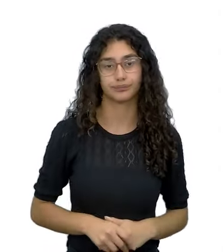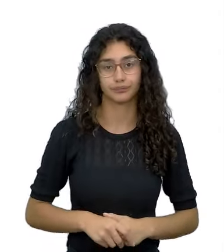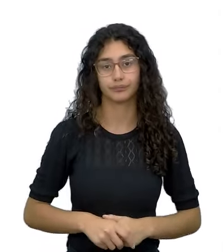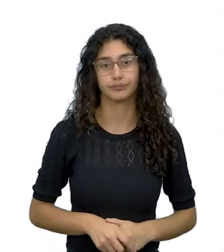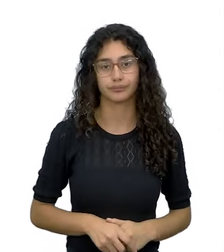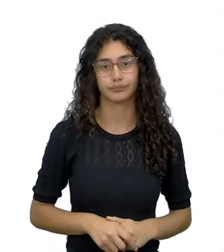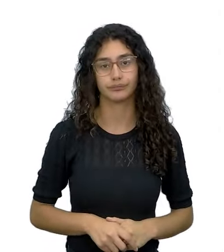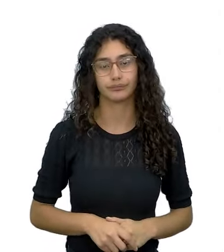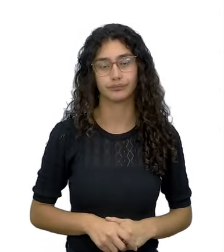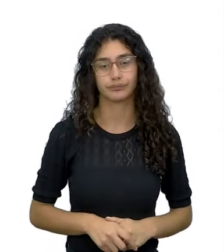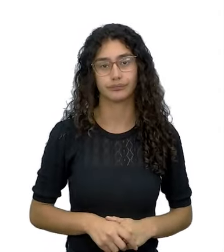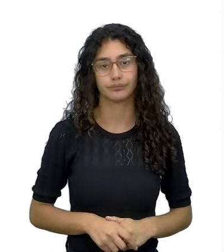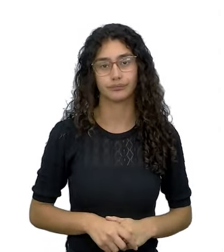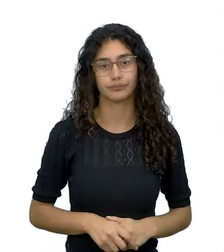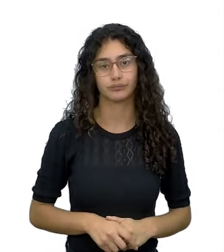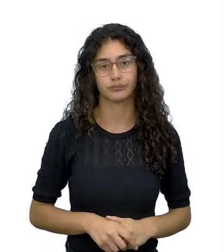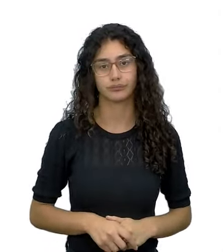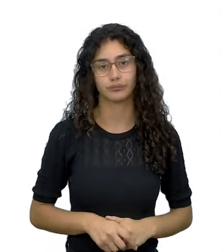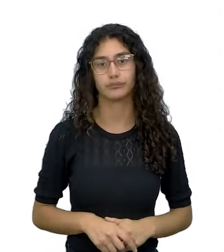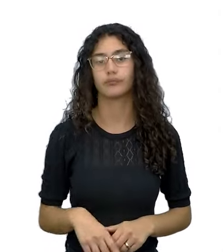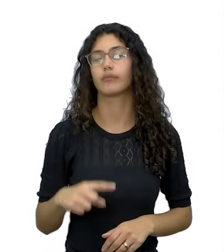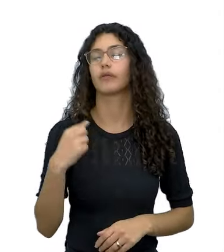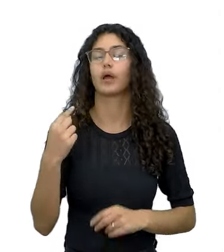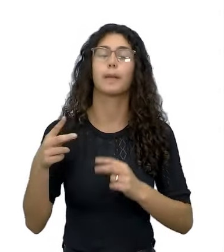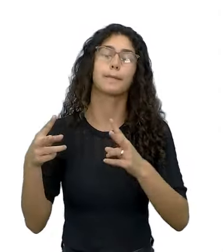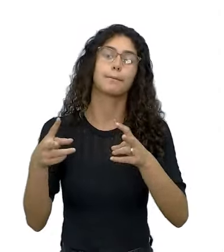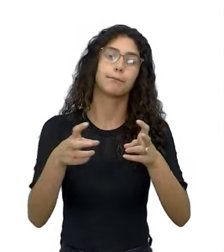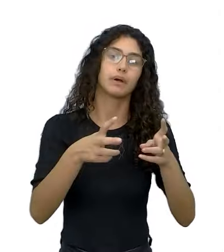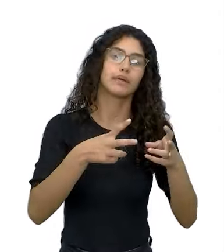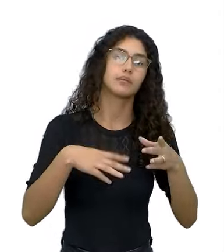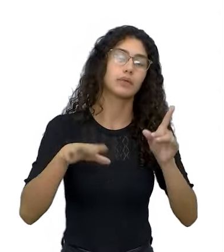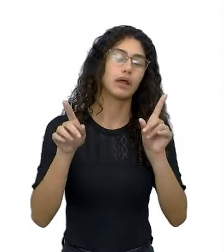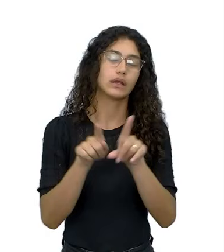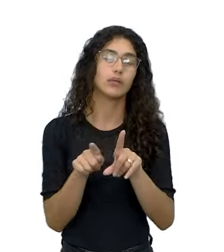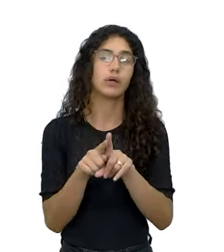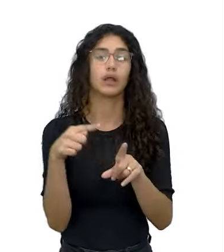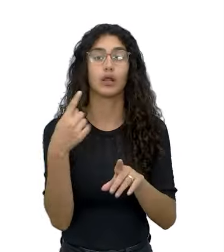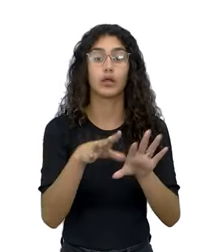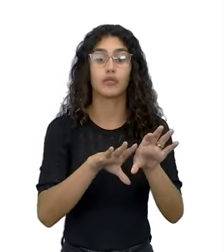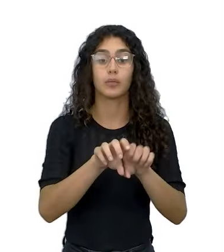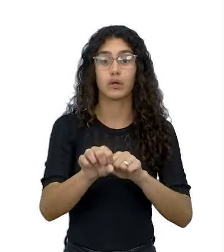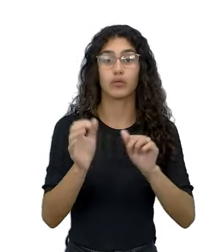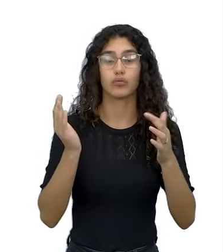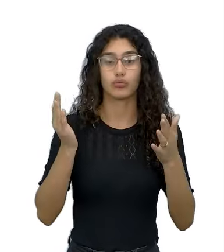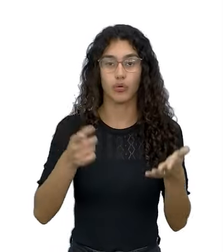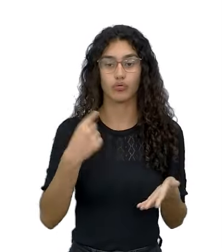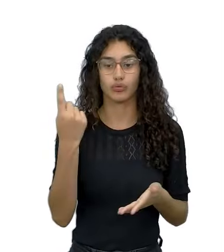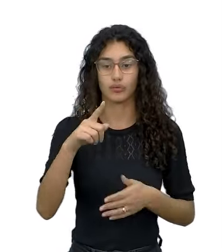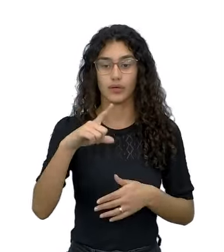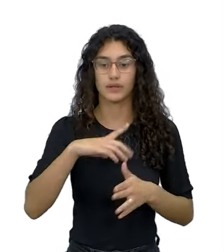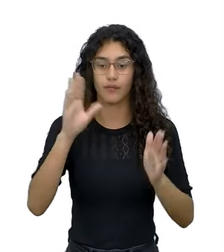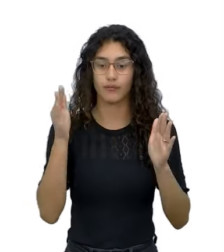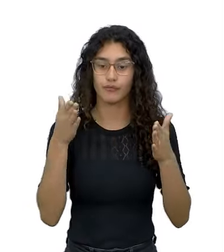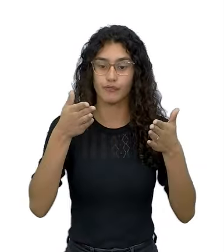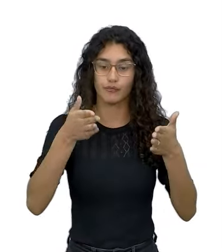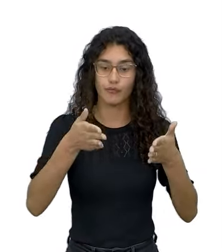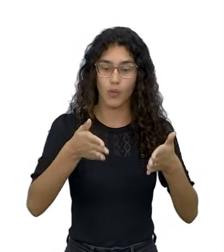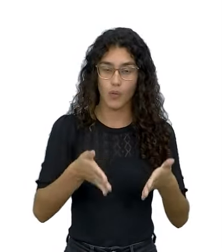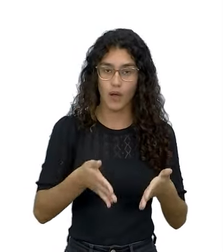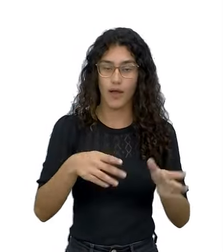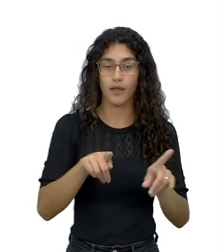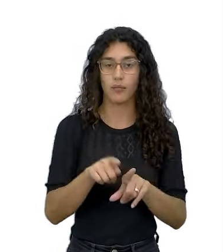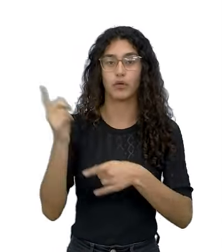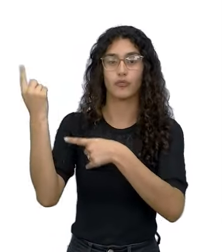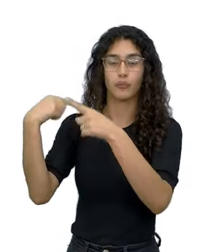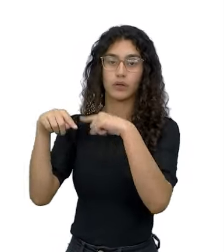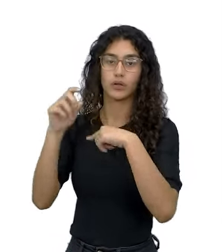né, o objetivo. Bom, então a gente vai observar aqui na nossa formação de hoje, a gente vai focar, então, o